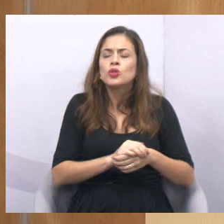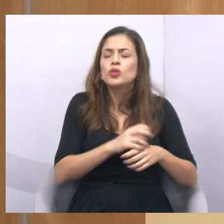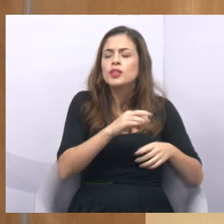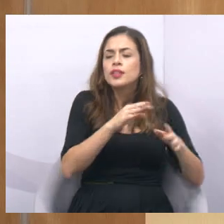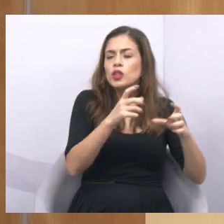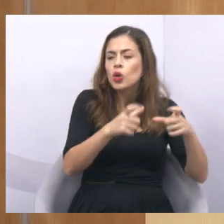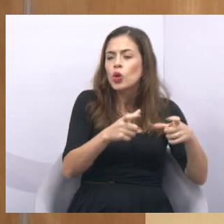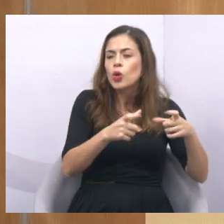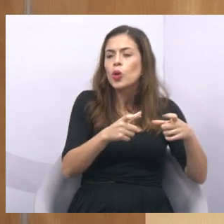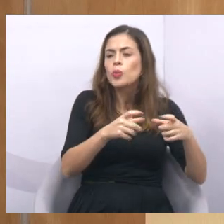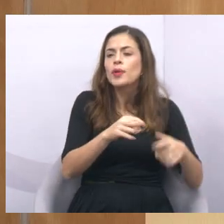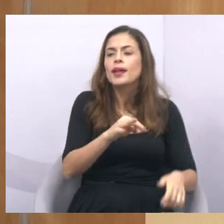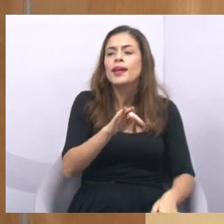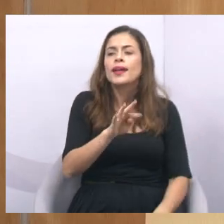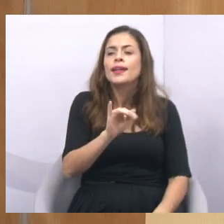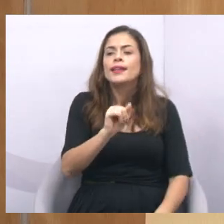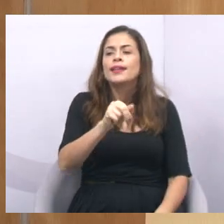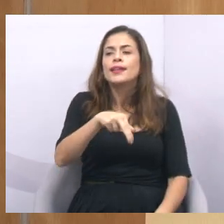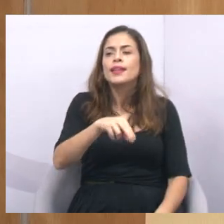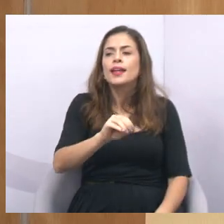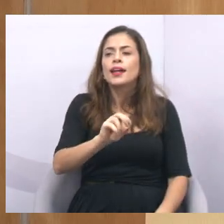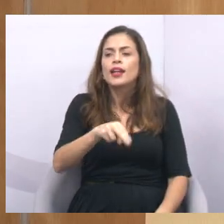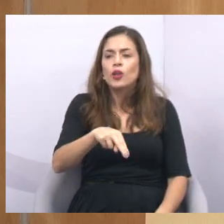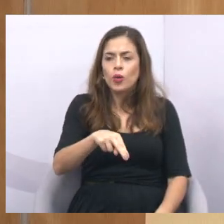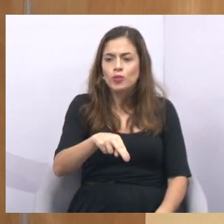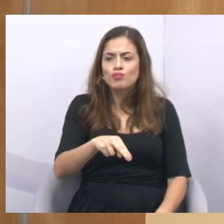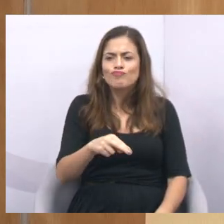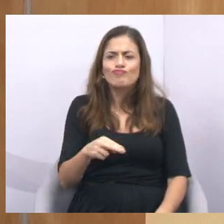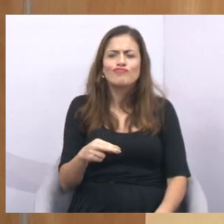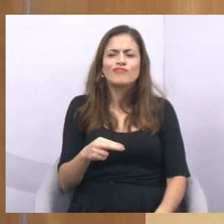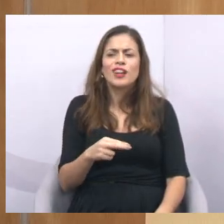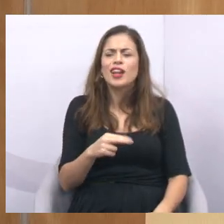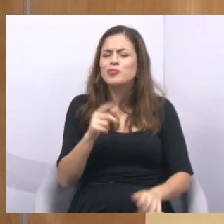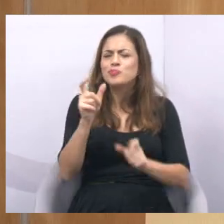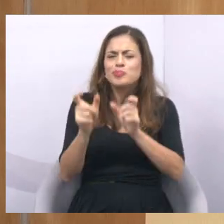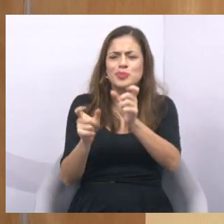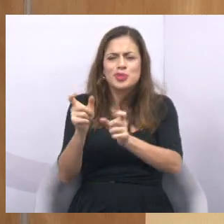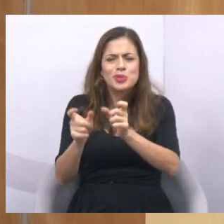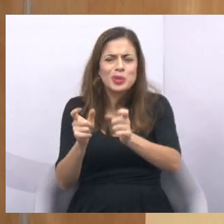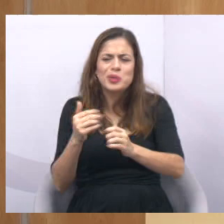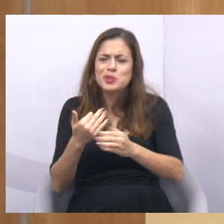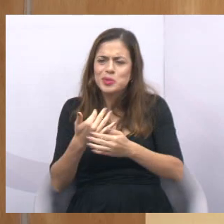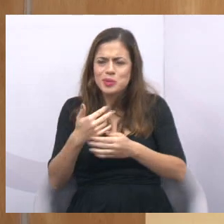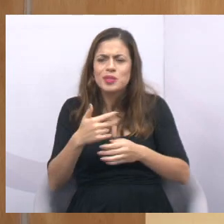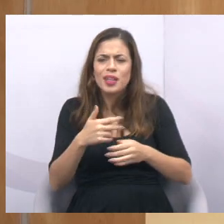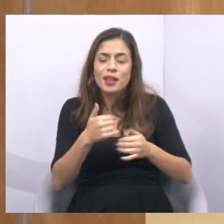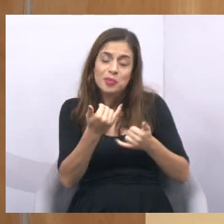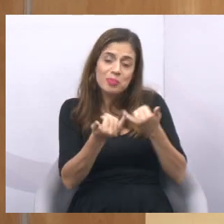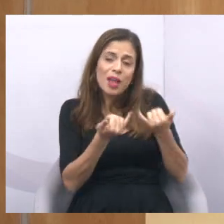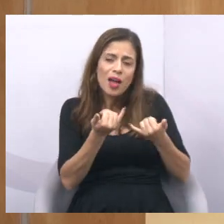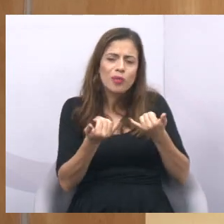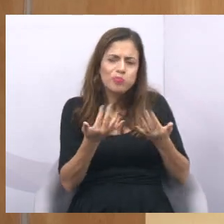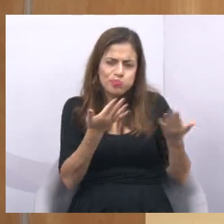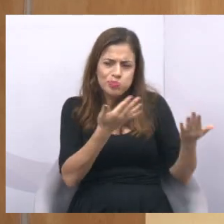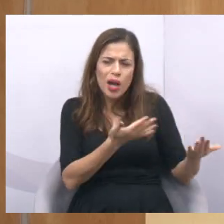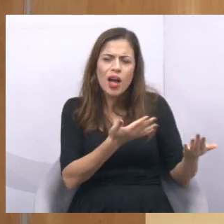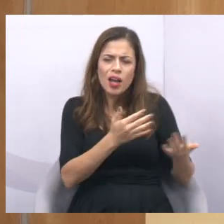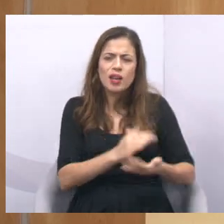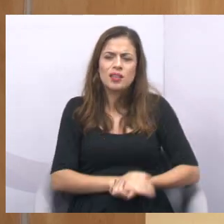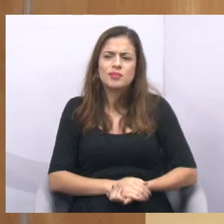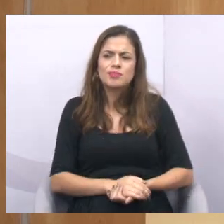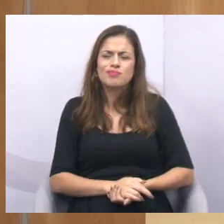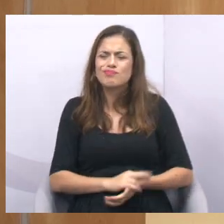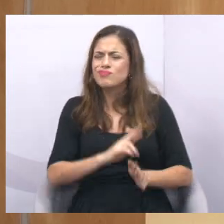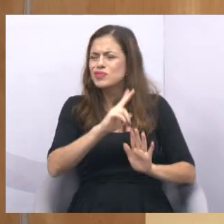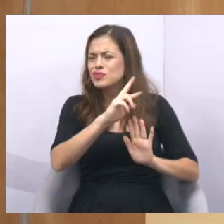Clube, onde ali tantos nomes passaram, como Edivar, Valtão, Bira, todos esses que eu